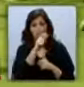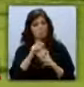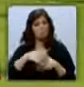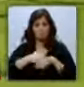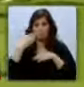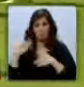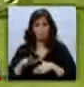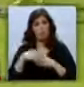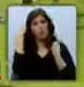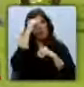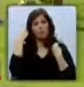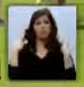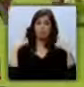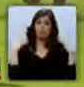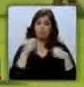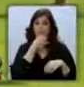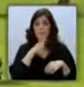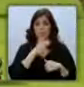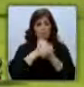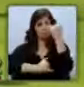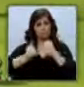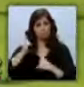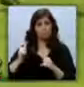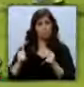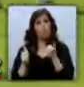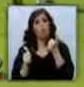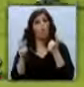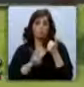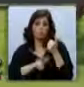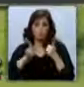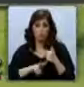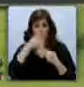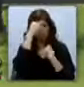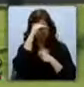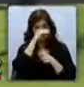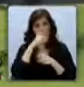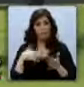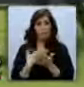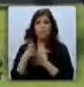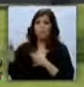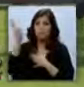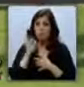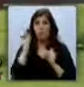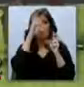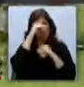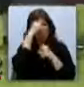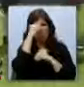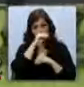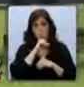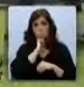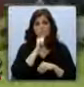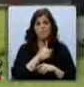pelo adjunto Ivo Vieira, que vai ficar à frente da equipa até ser encontrada uma solução definitiva. A derrota do Marítimo na sexta-feira acabou